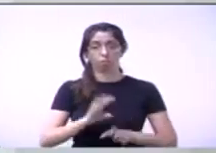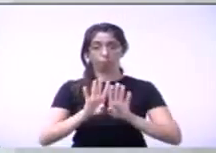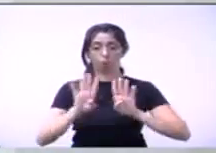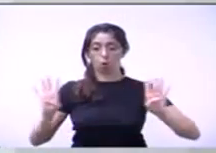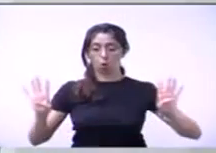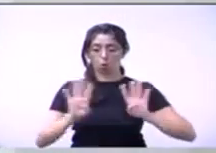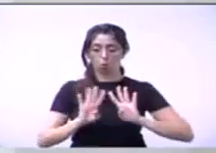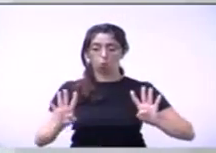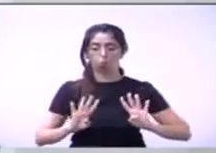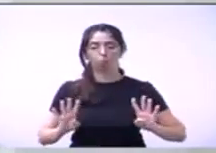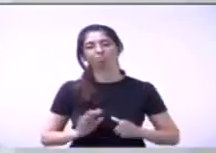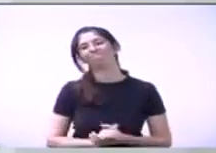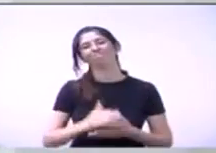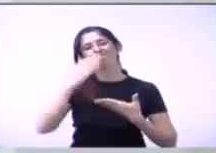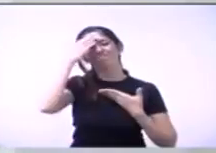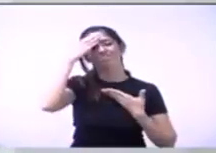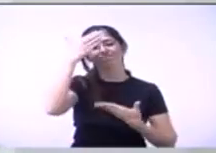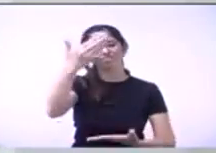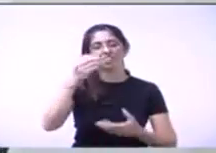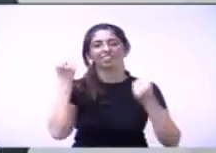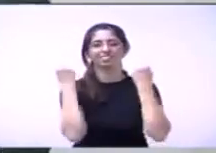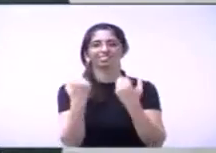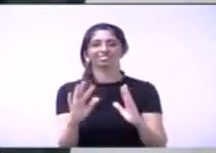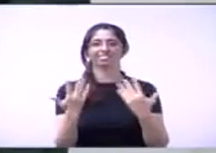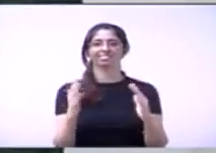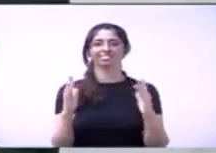também para vocês. Muito obrigado. Tenham todos uma boa noite.